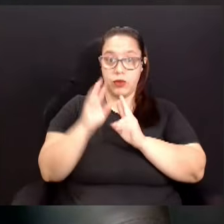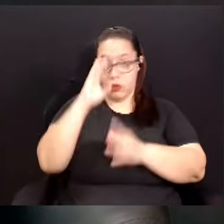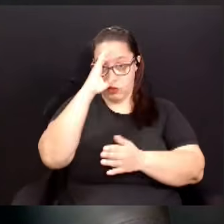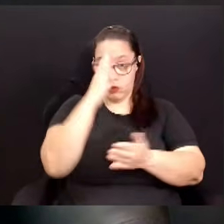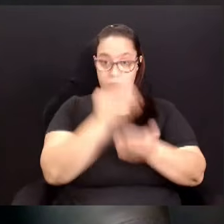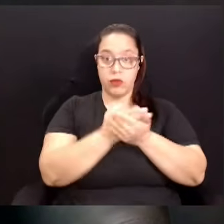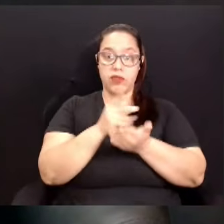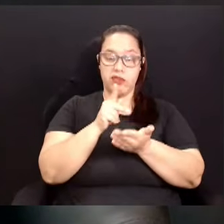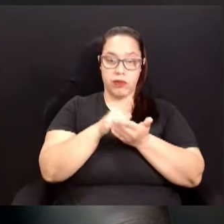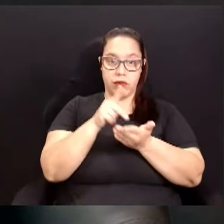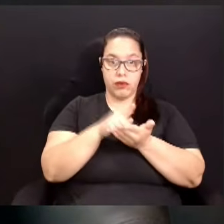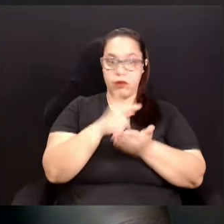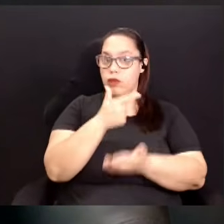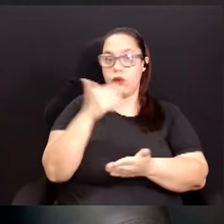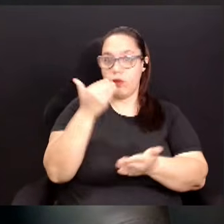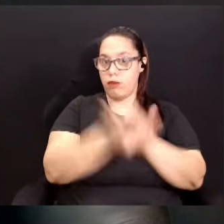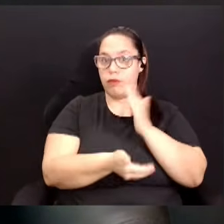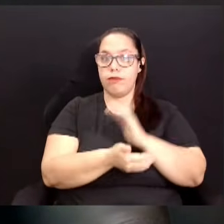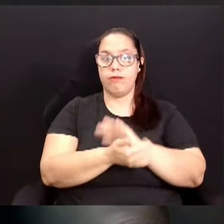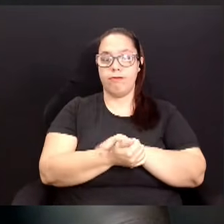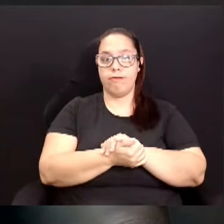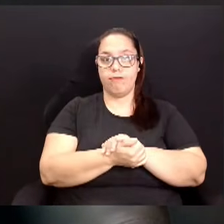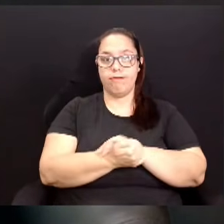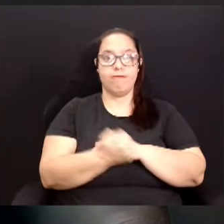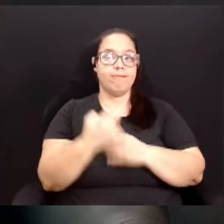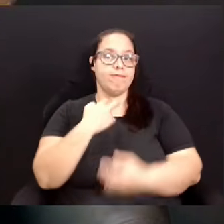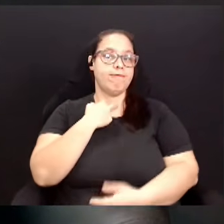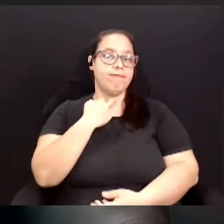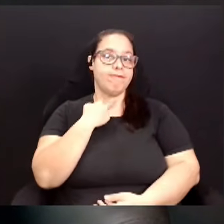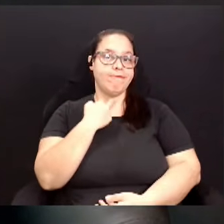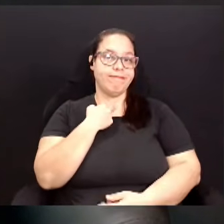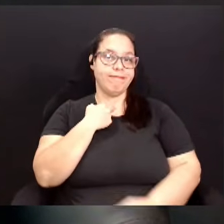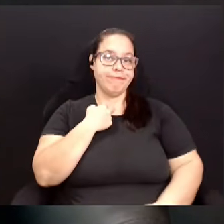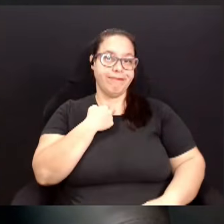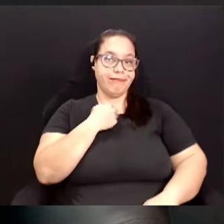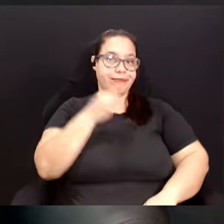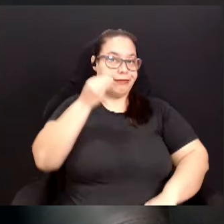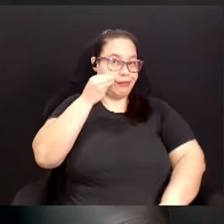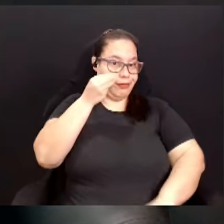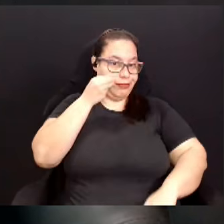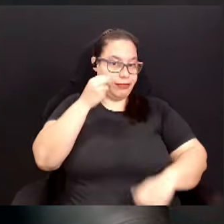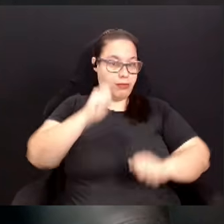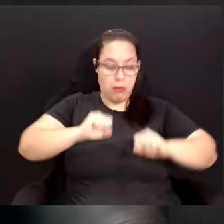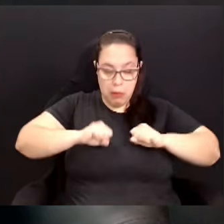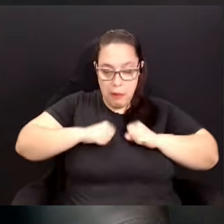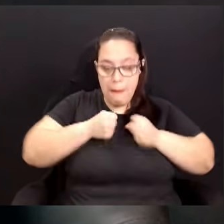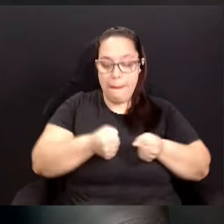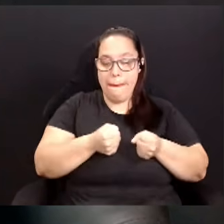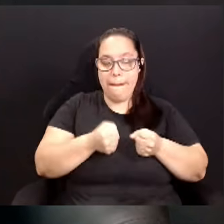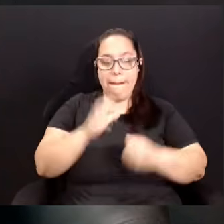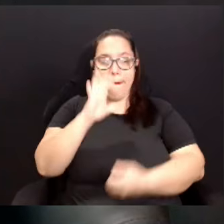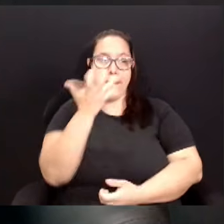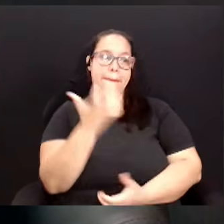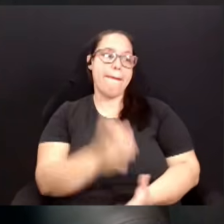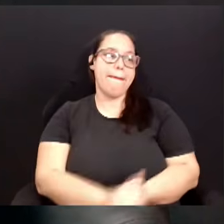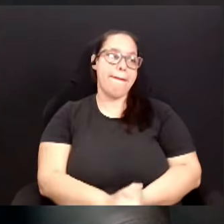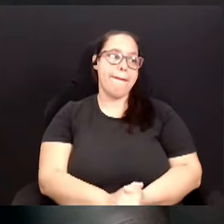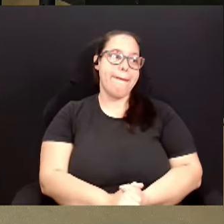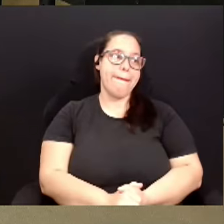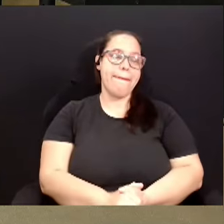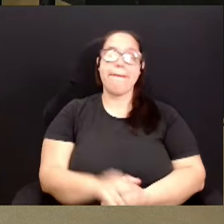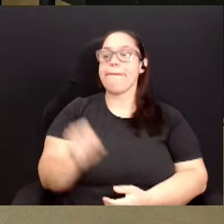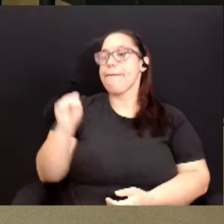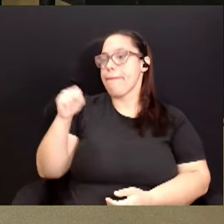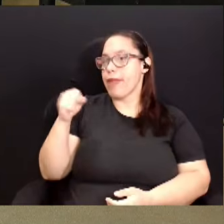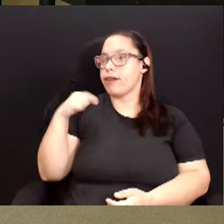não vai perder, mas a gente não pode deixar de exercitar, se esforçar para que isso não aconteça. Isso é da nossa geração,